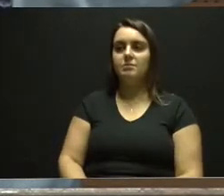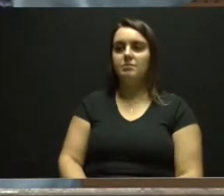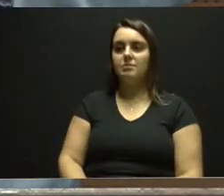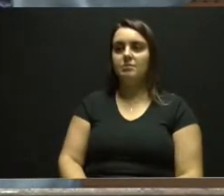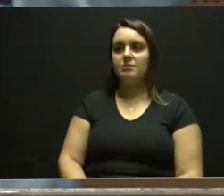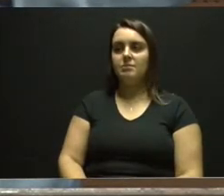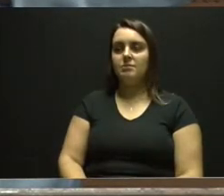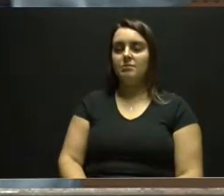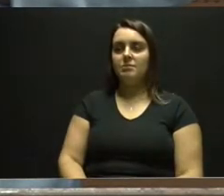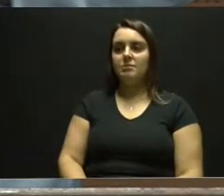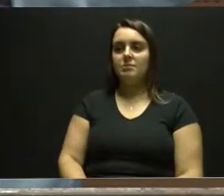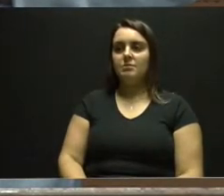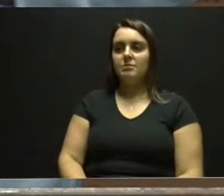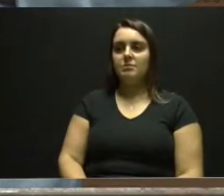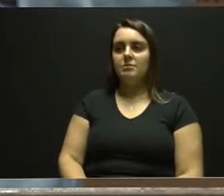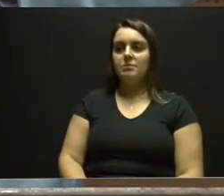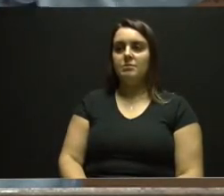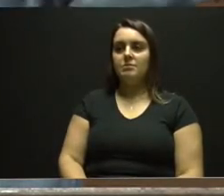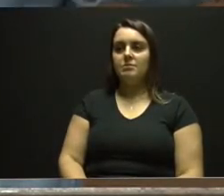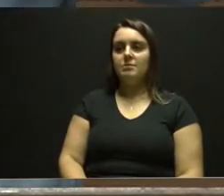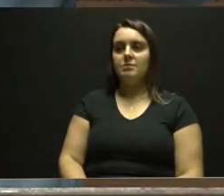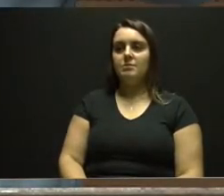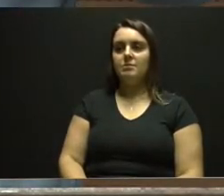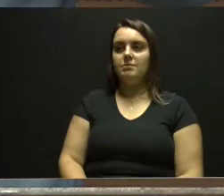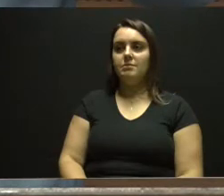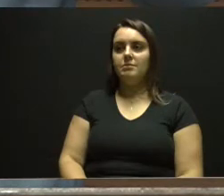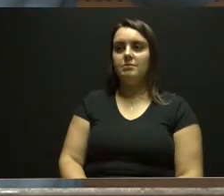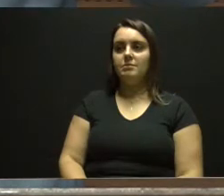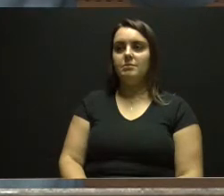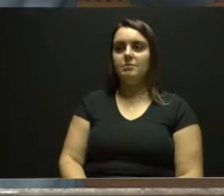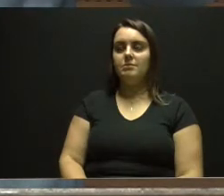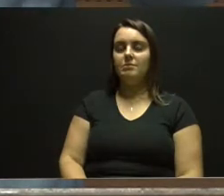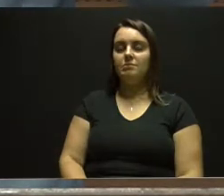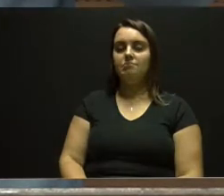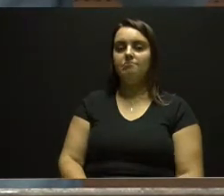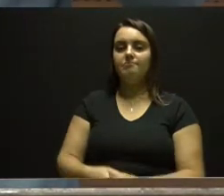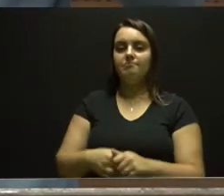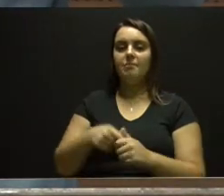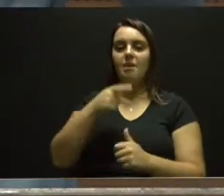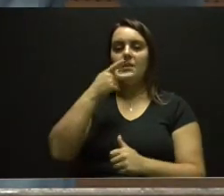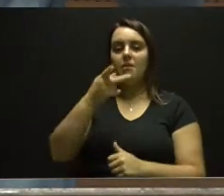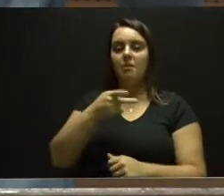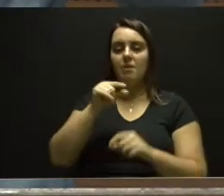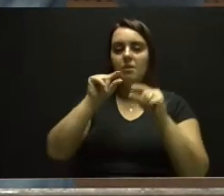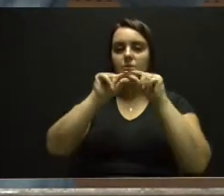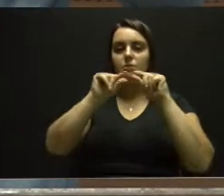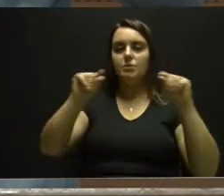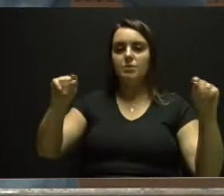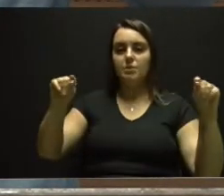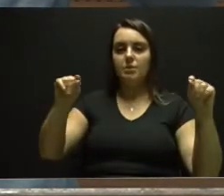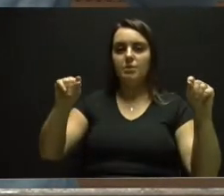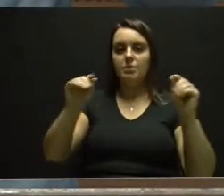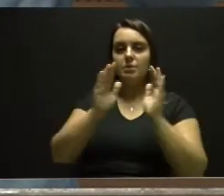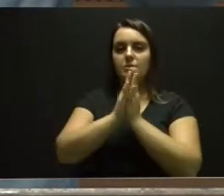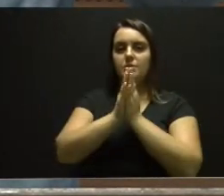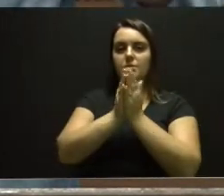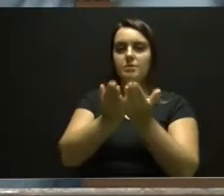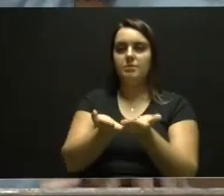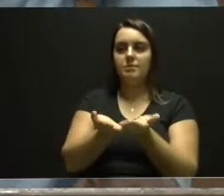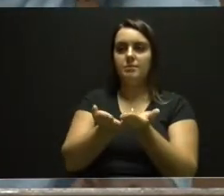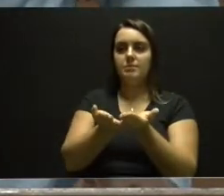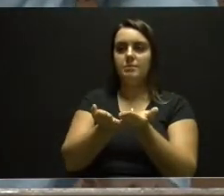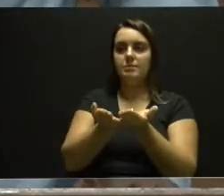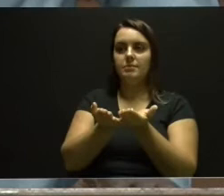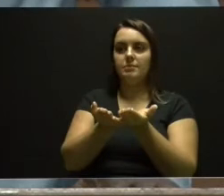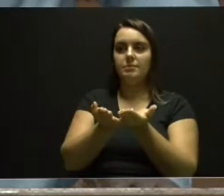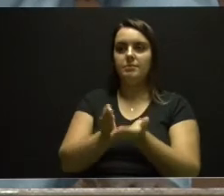eu vou citar um pedacinho da bíblia pra encerrar minha fala